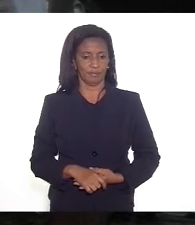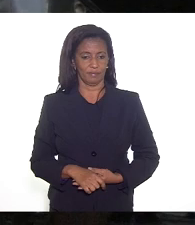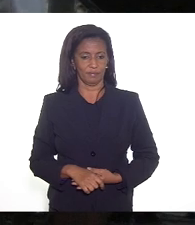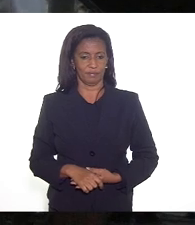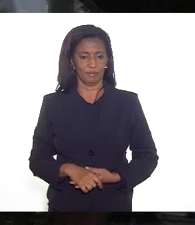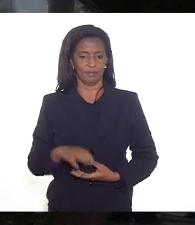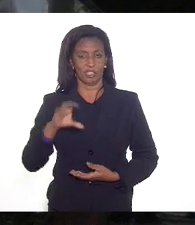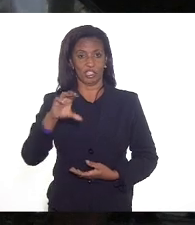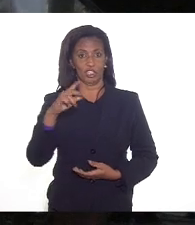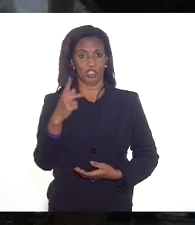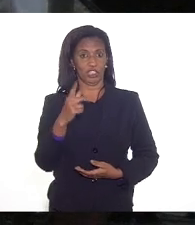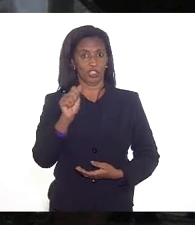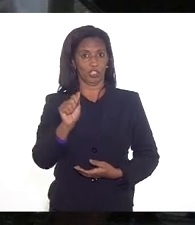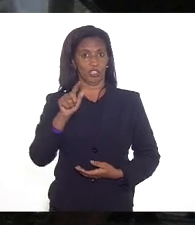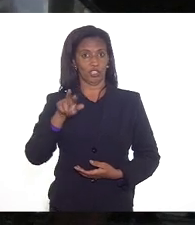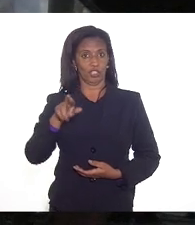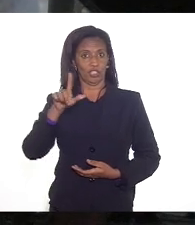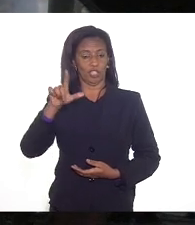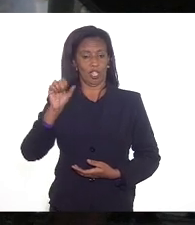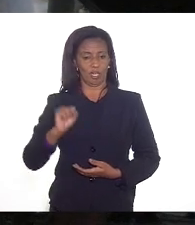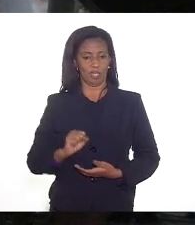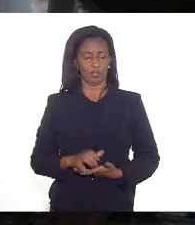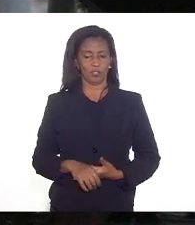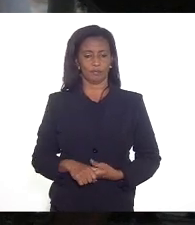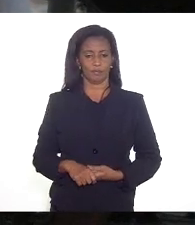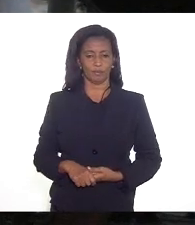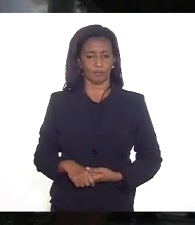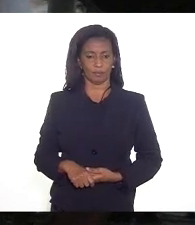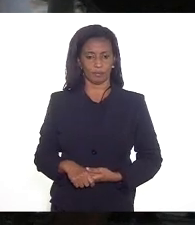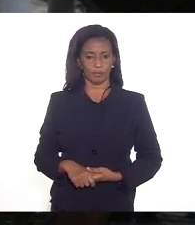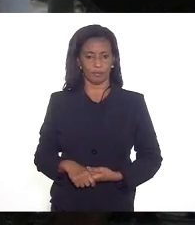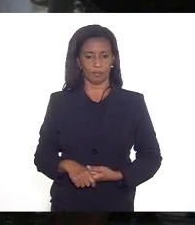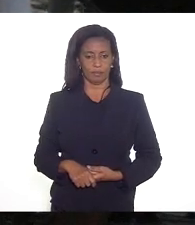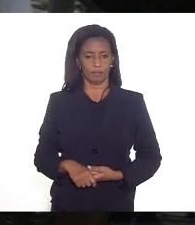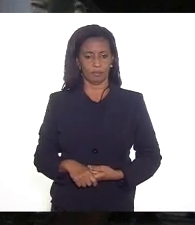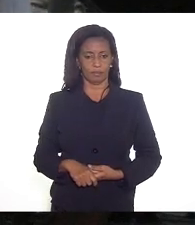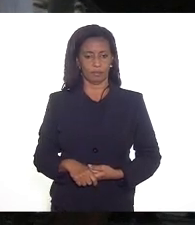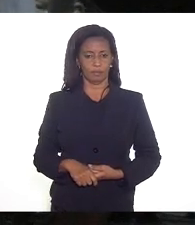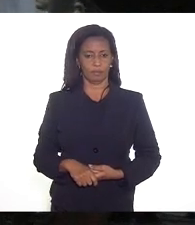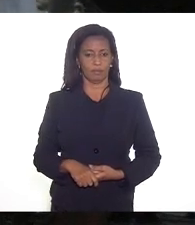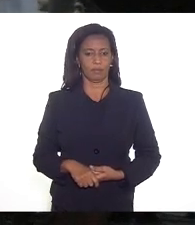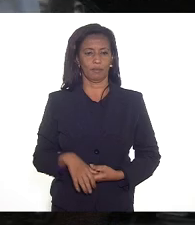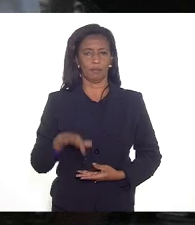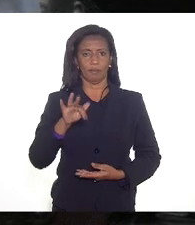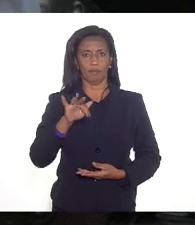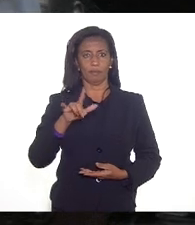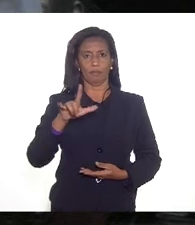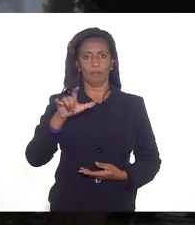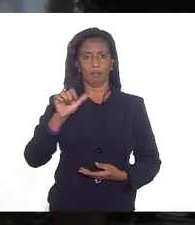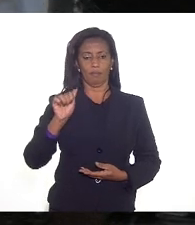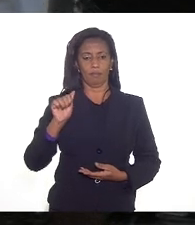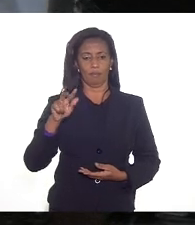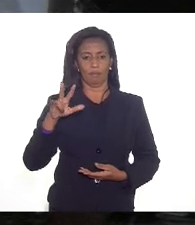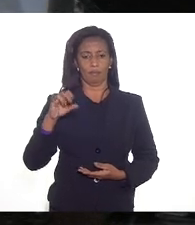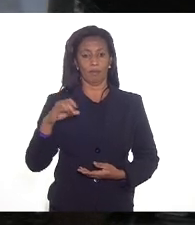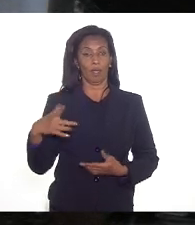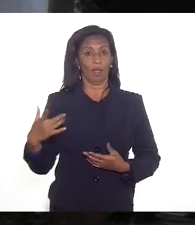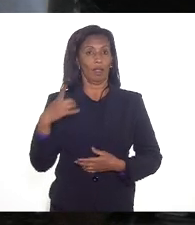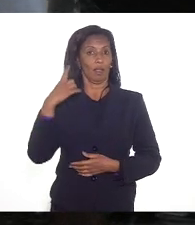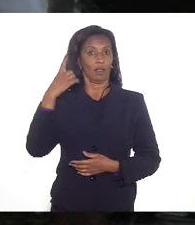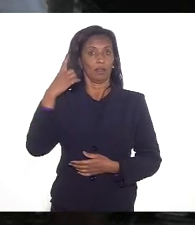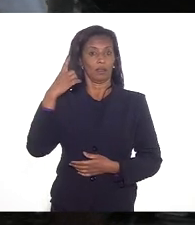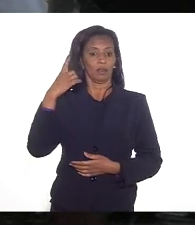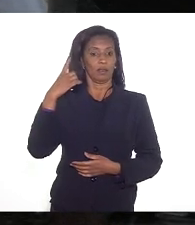e chá debates presidente Sim Fábio Silva senhor presidente Deputado A